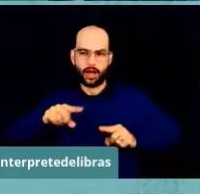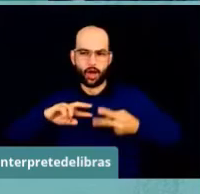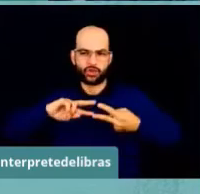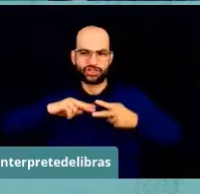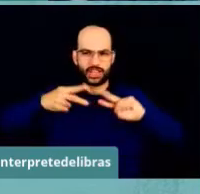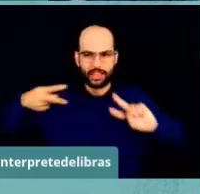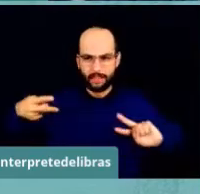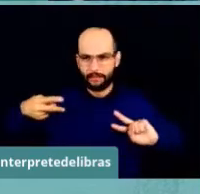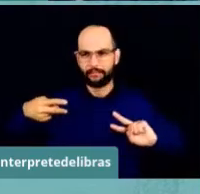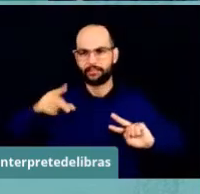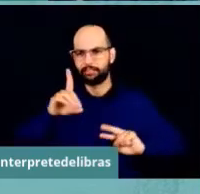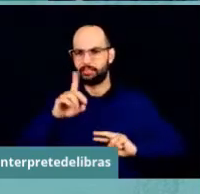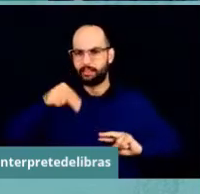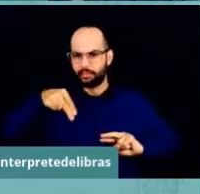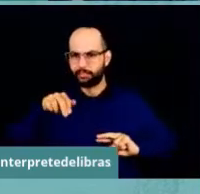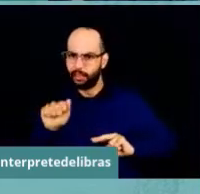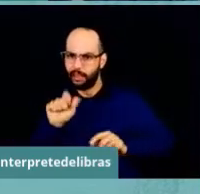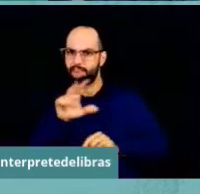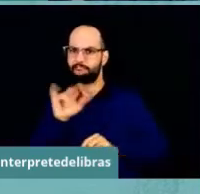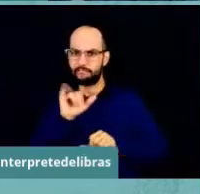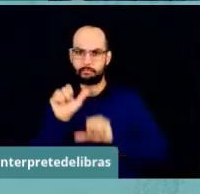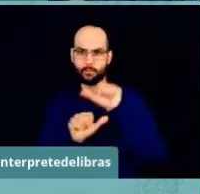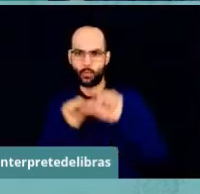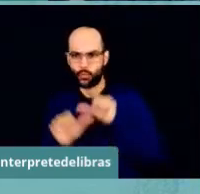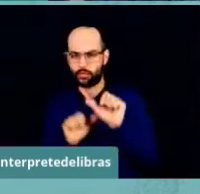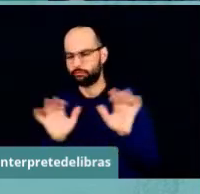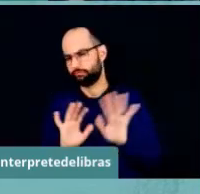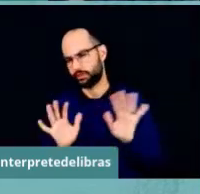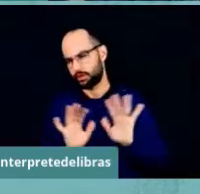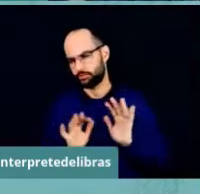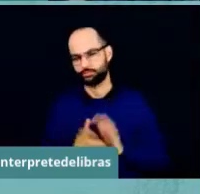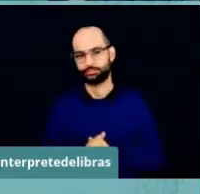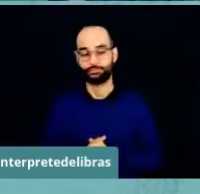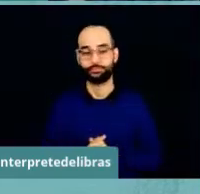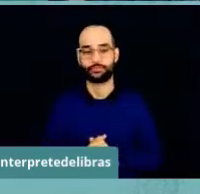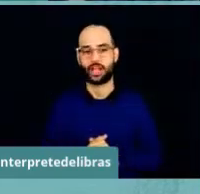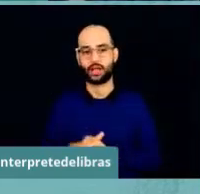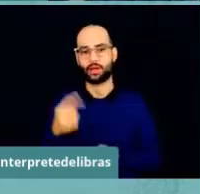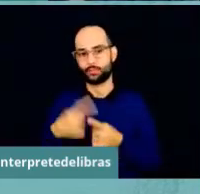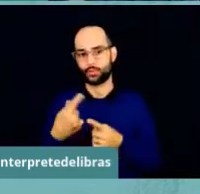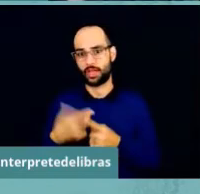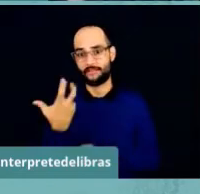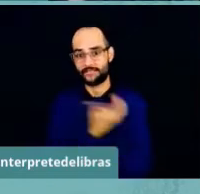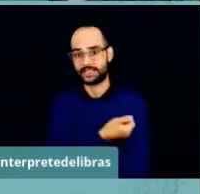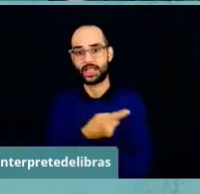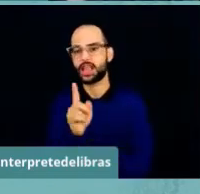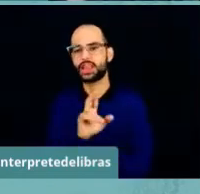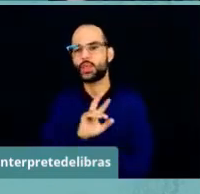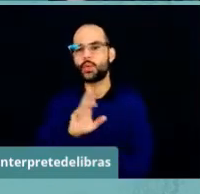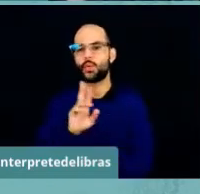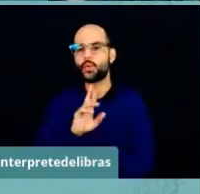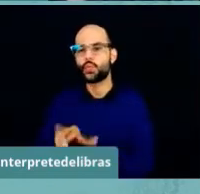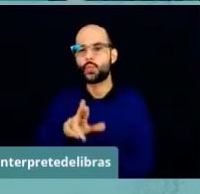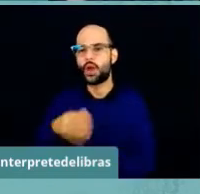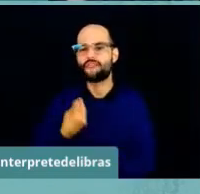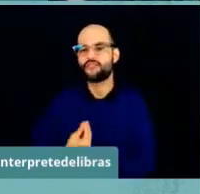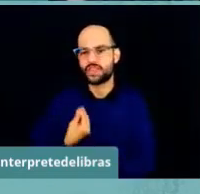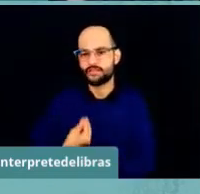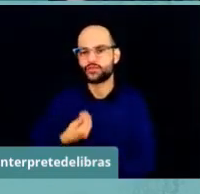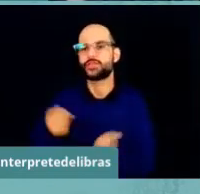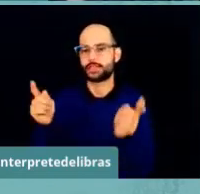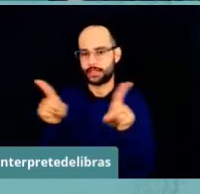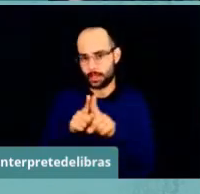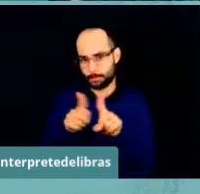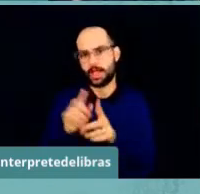nosso DNA. Também é uma vacina não viva, então também segura, também de múltiplas doses,